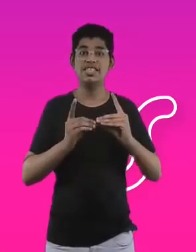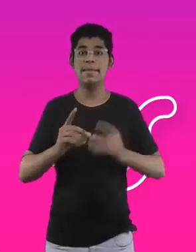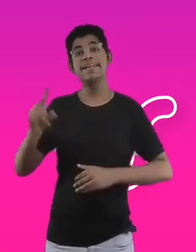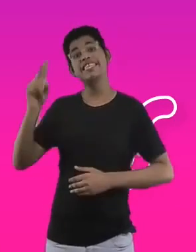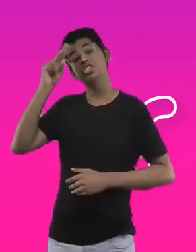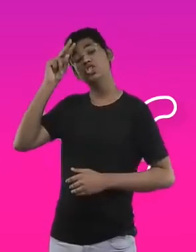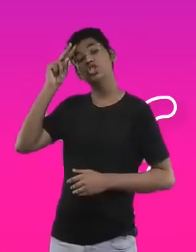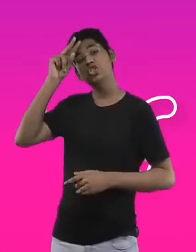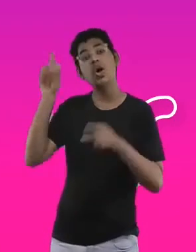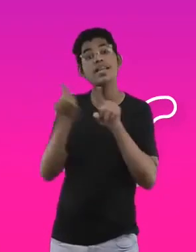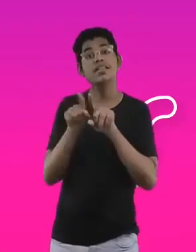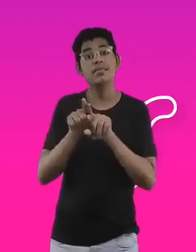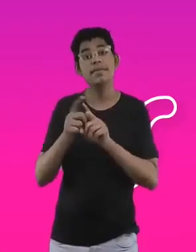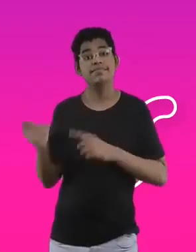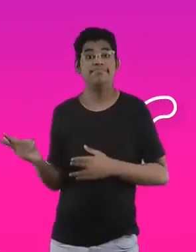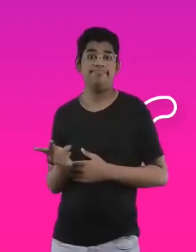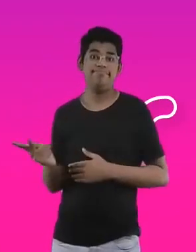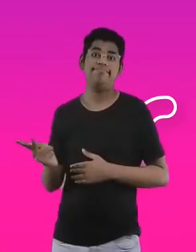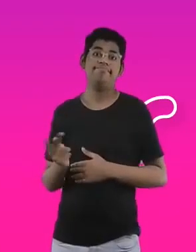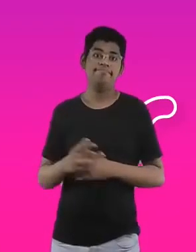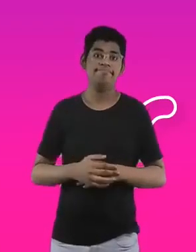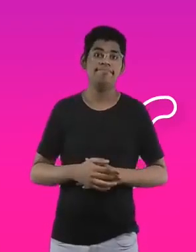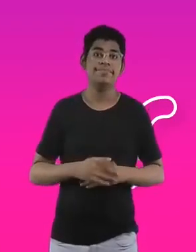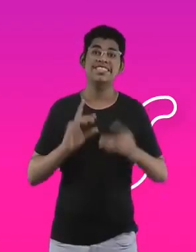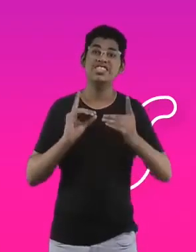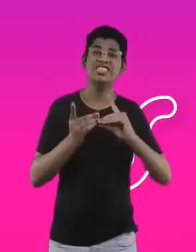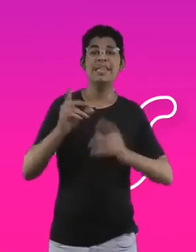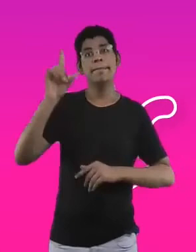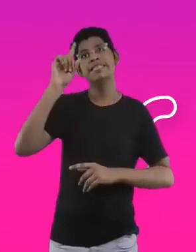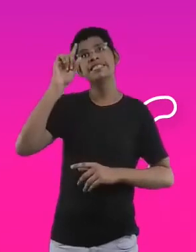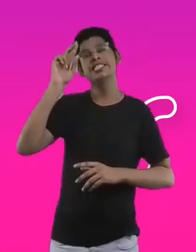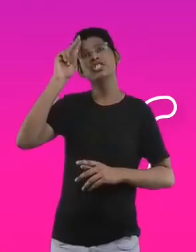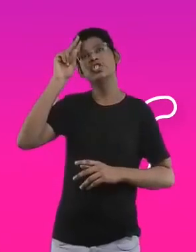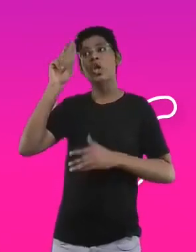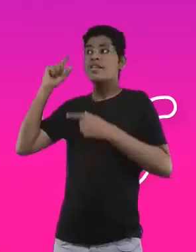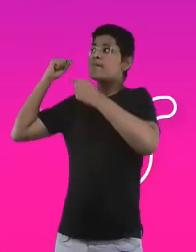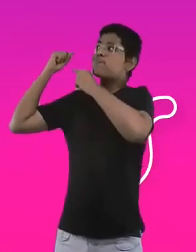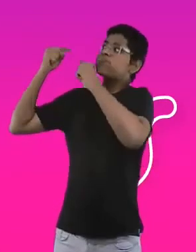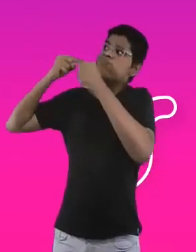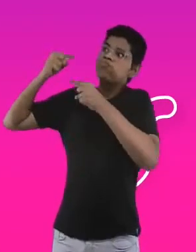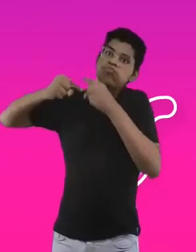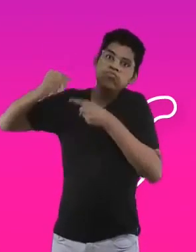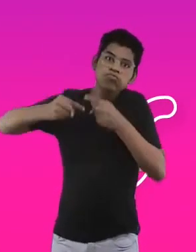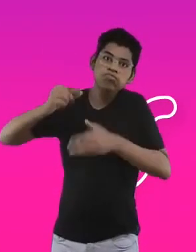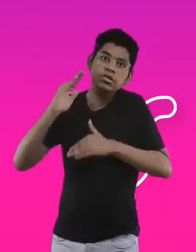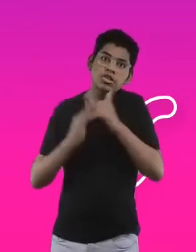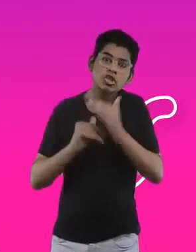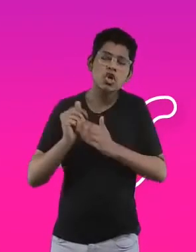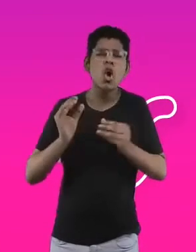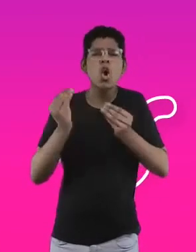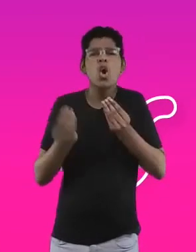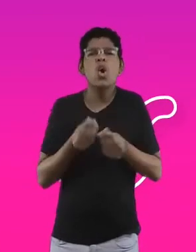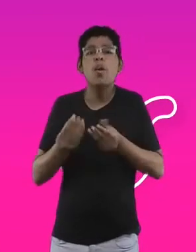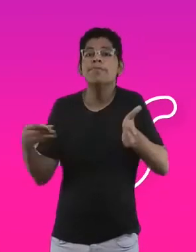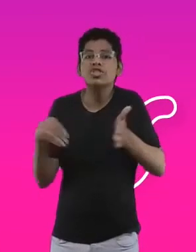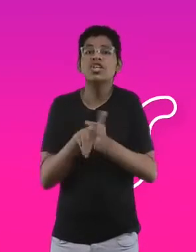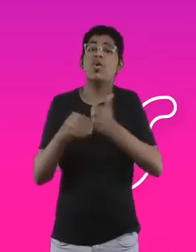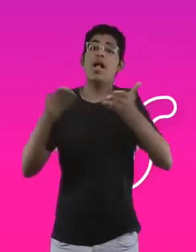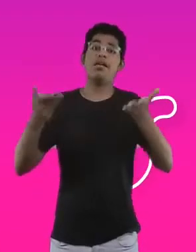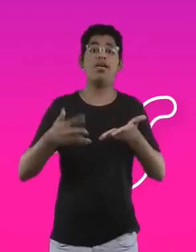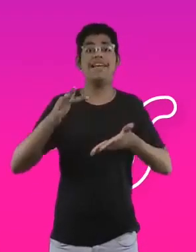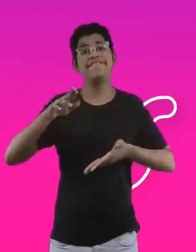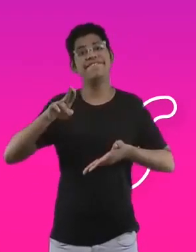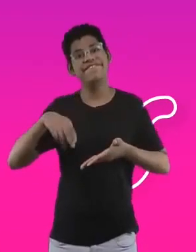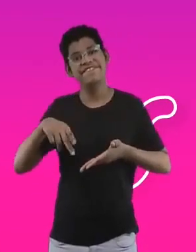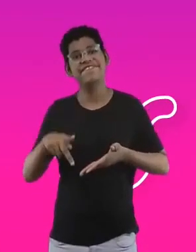Eu consigo pensar numa dinâmica de trajetória. Como que a gente chega no funk? Quais são os movimentos culturais